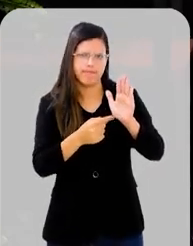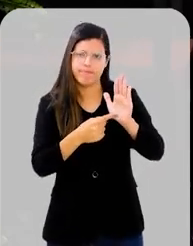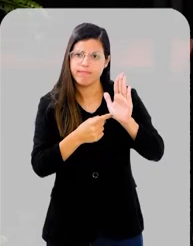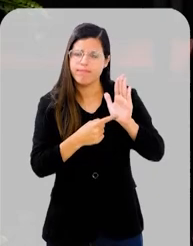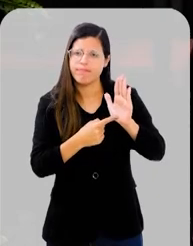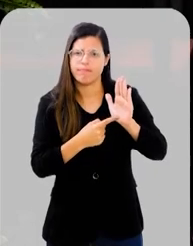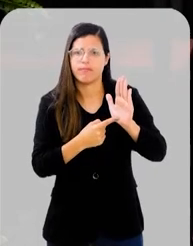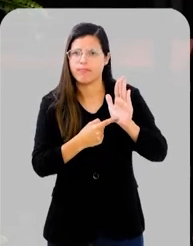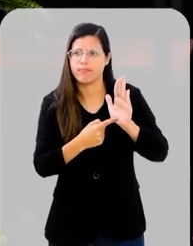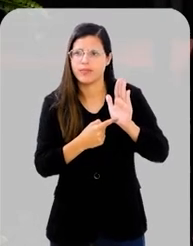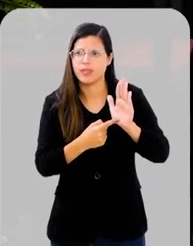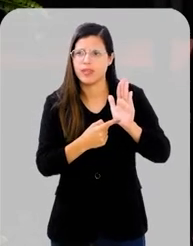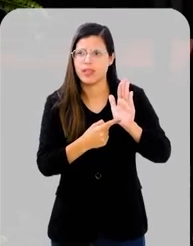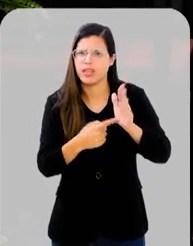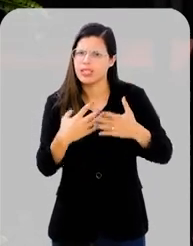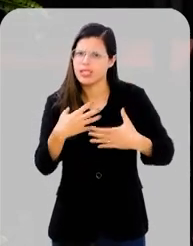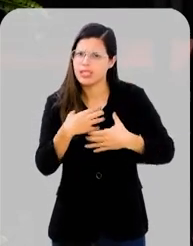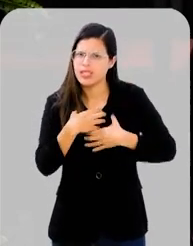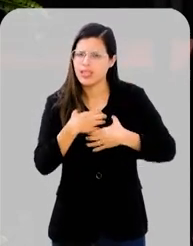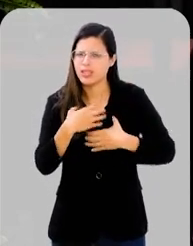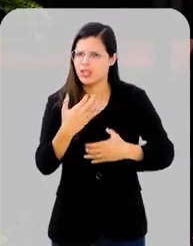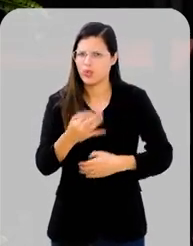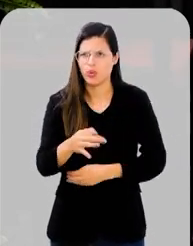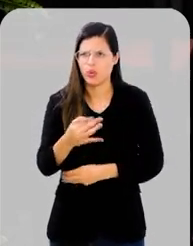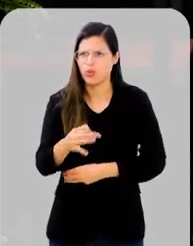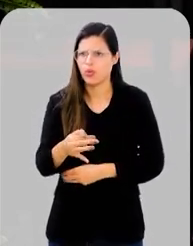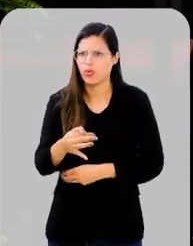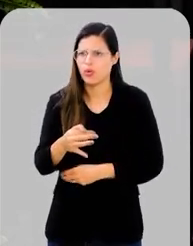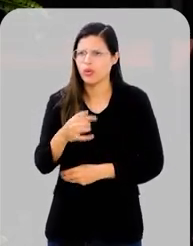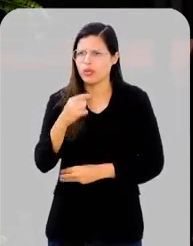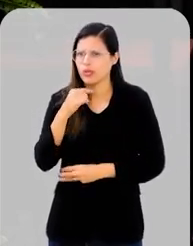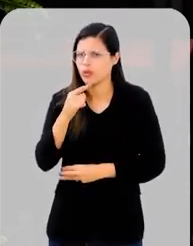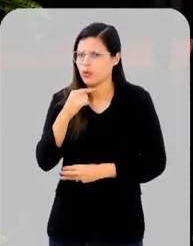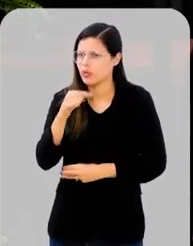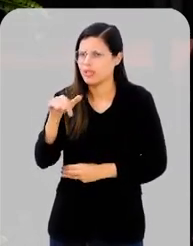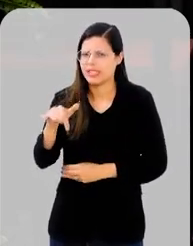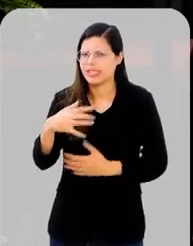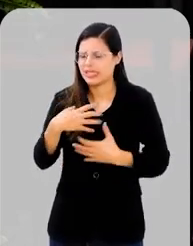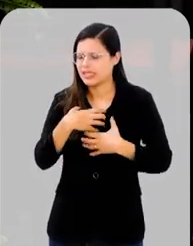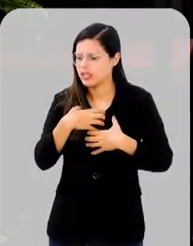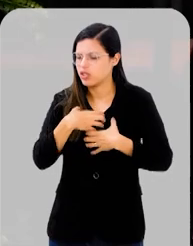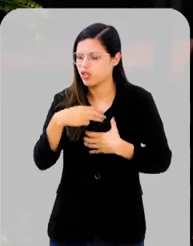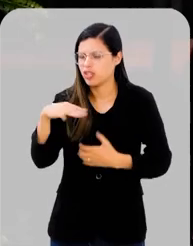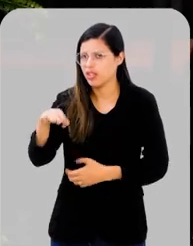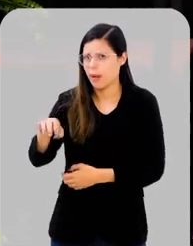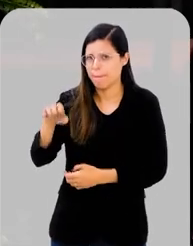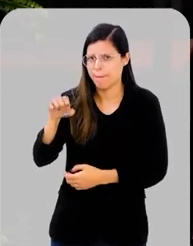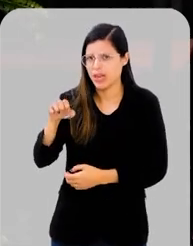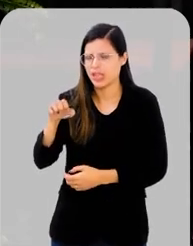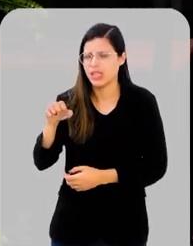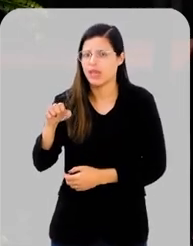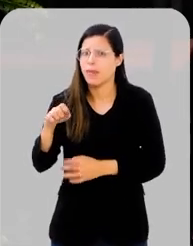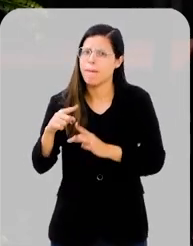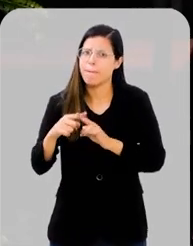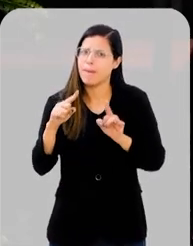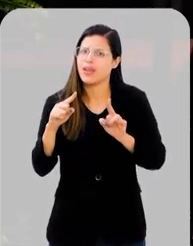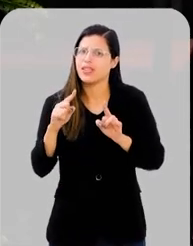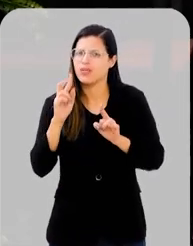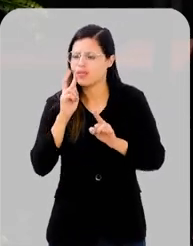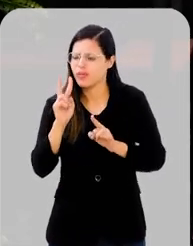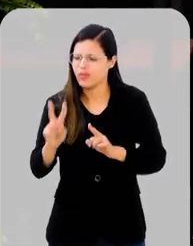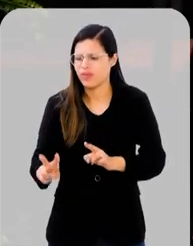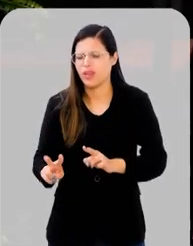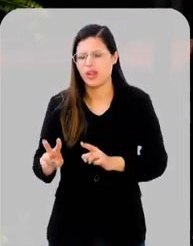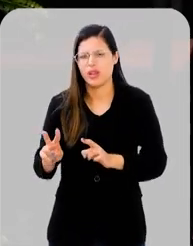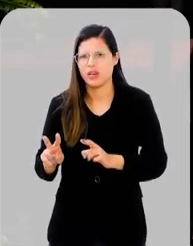Vem Comigo percebe sente um pouco da dor você não vai conseguir sentir o que o que ela o que essa mãe tá sentindo mas se você escutar